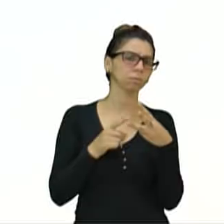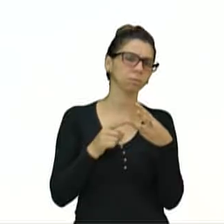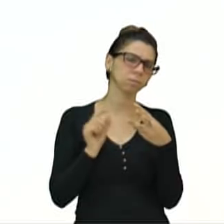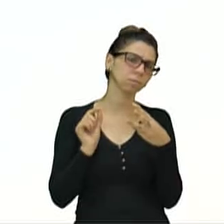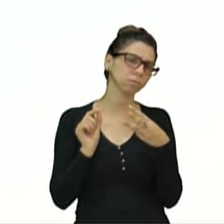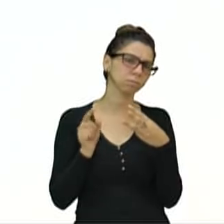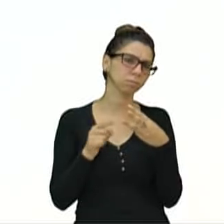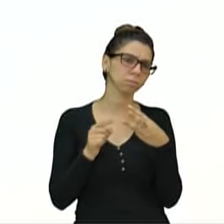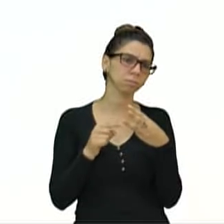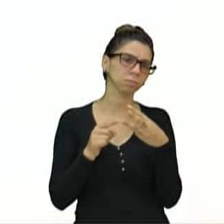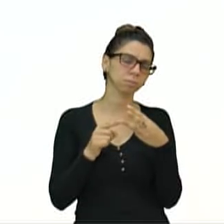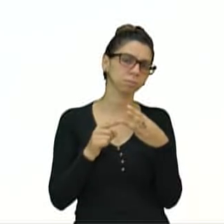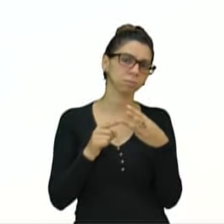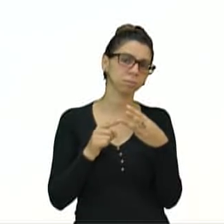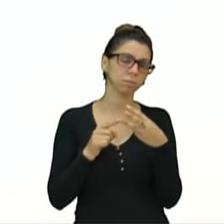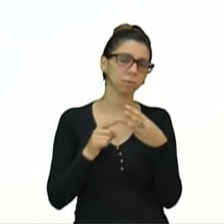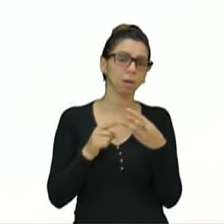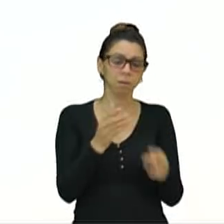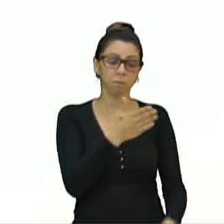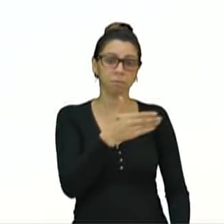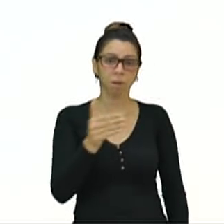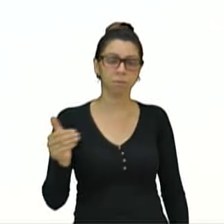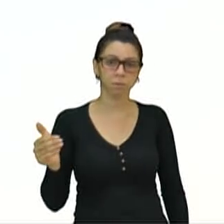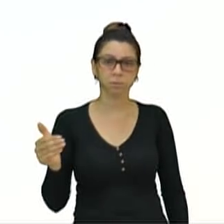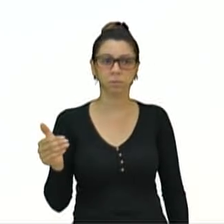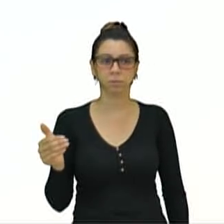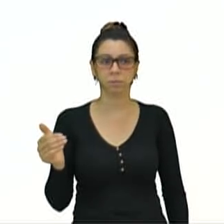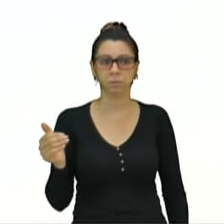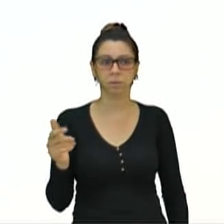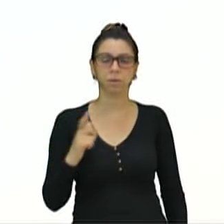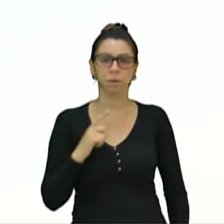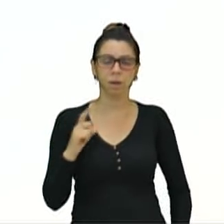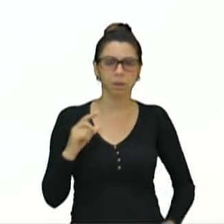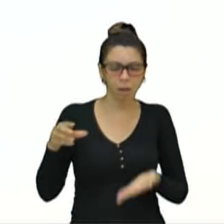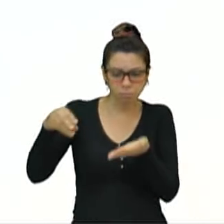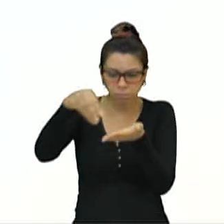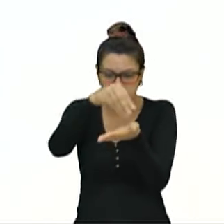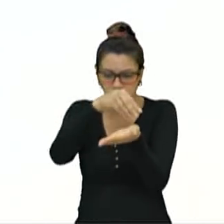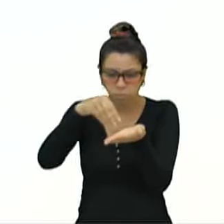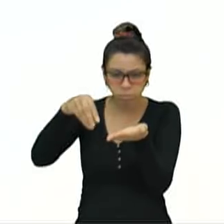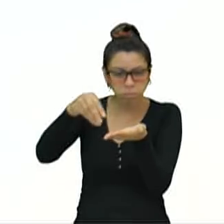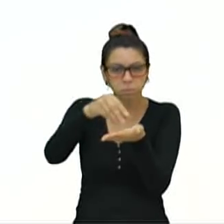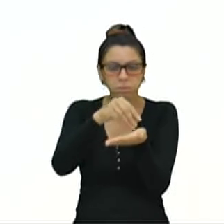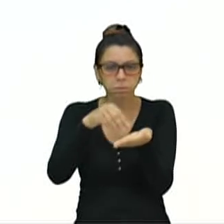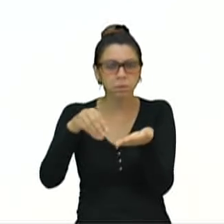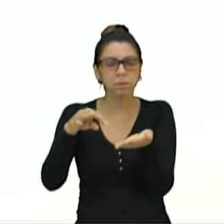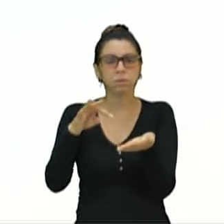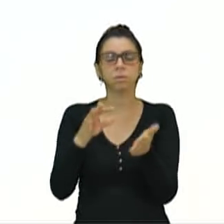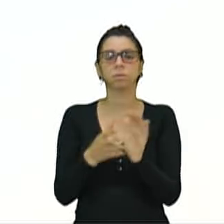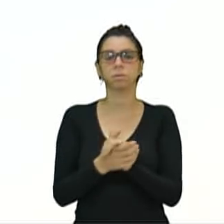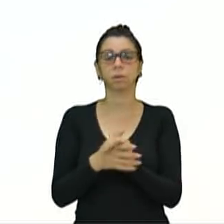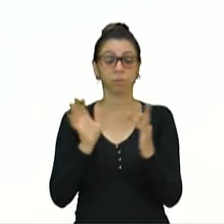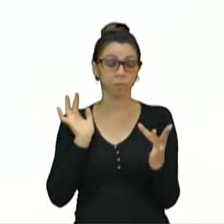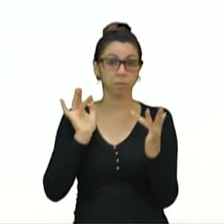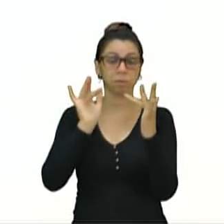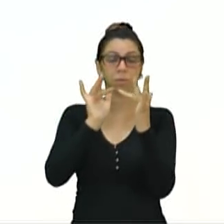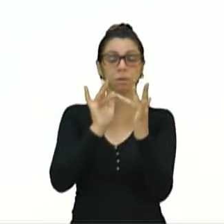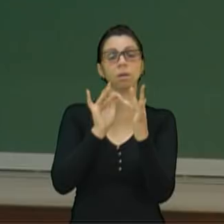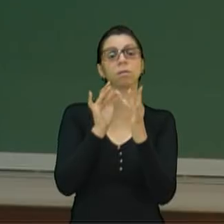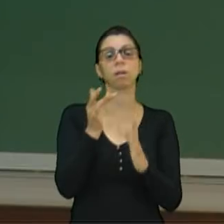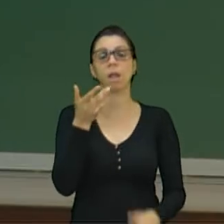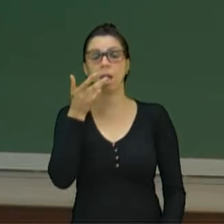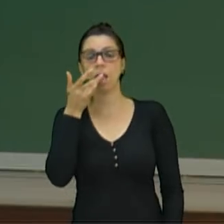reconhecer? É um salmão, né? Um peixe. E ali tem algumas ervas em cima. Então, ao entrar em contato com a nossa